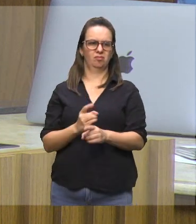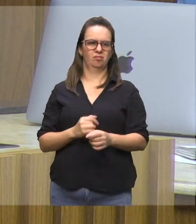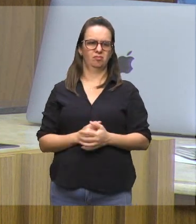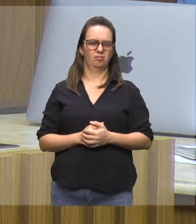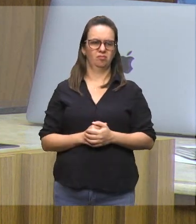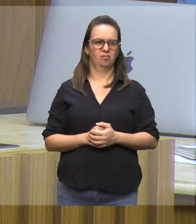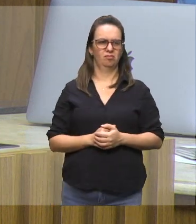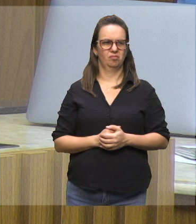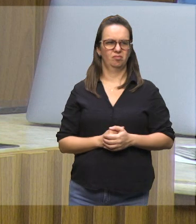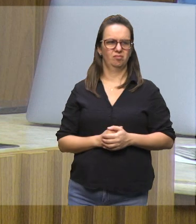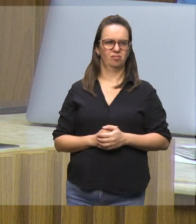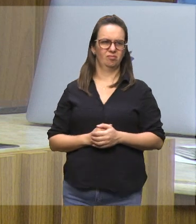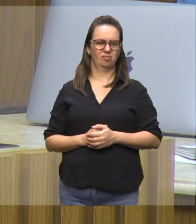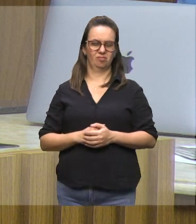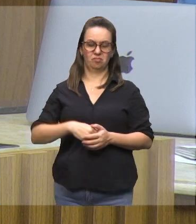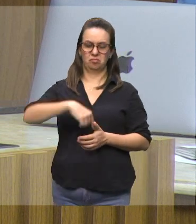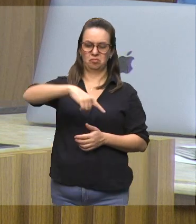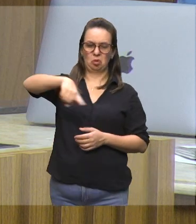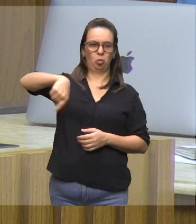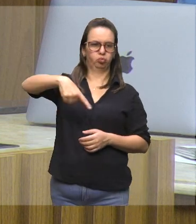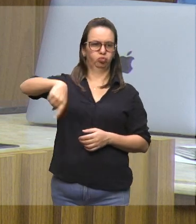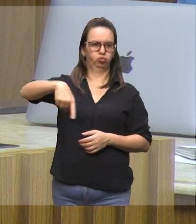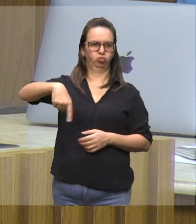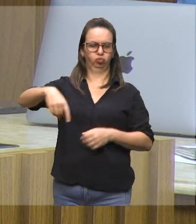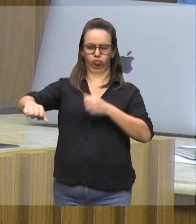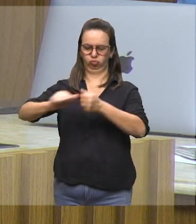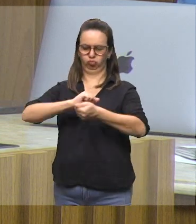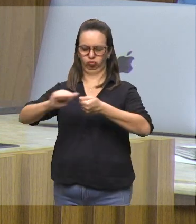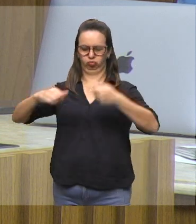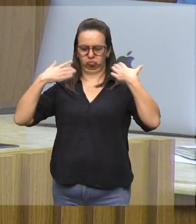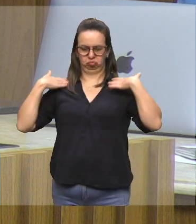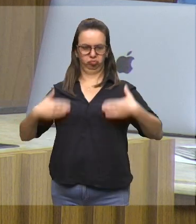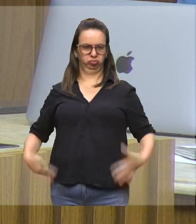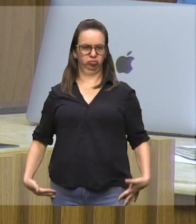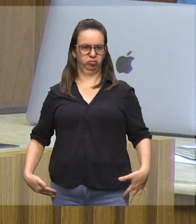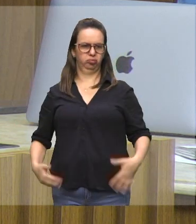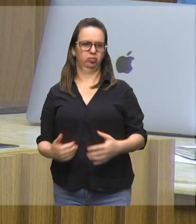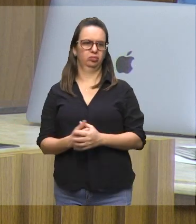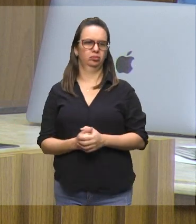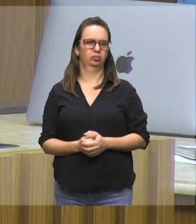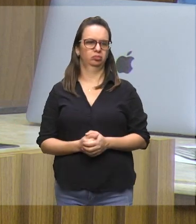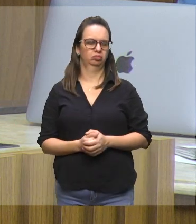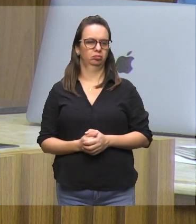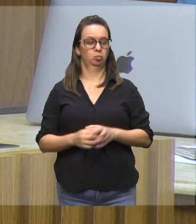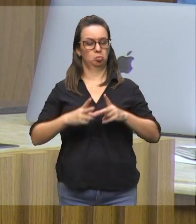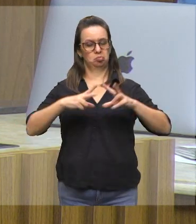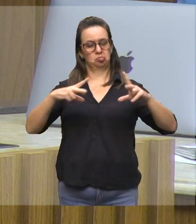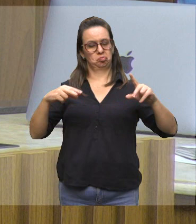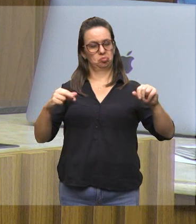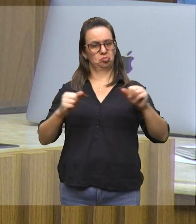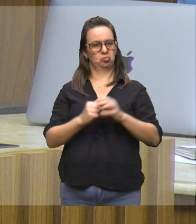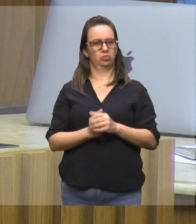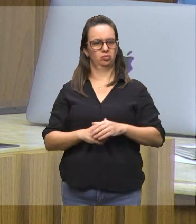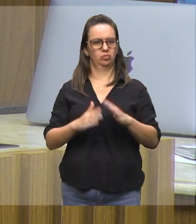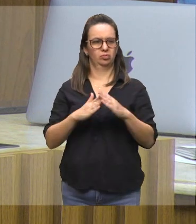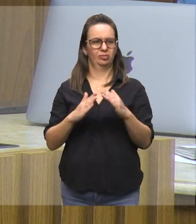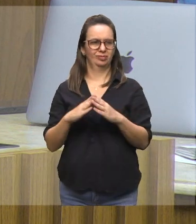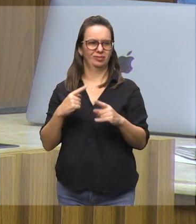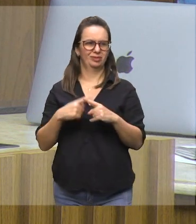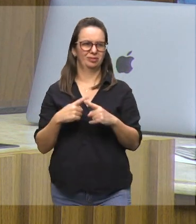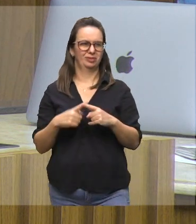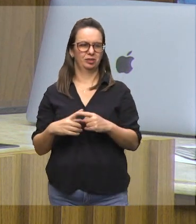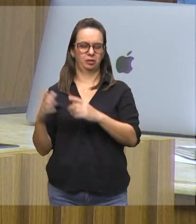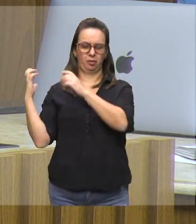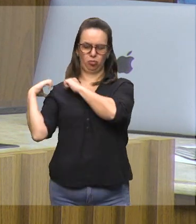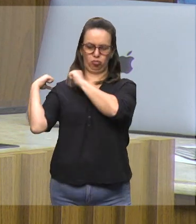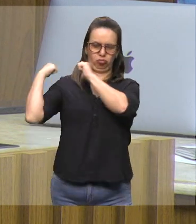uma máquina de lavar roupa, um tanquinho de lavar roupa, porque o filho, às vezes, coloca nas costas e